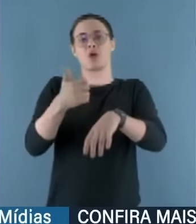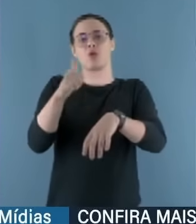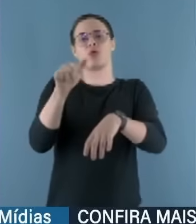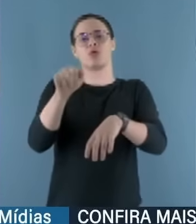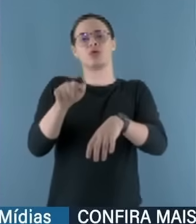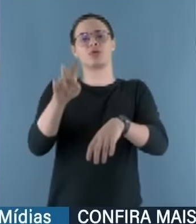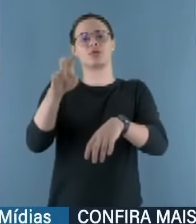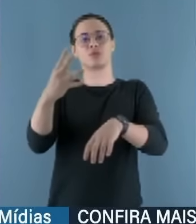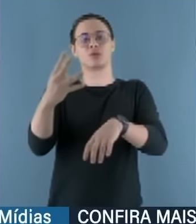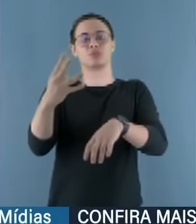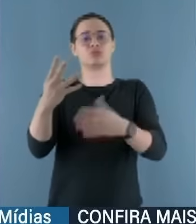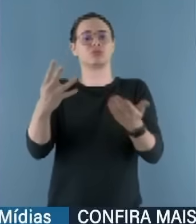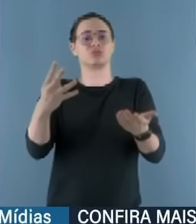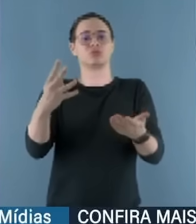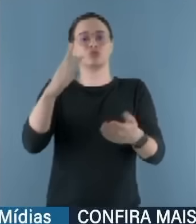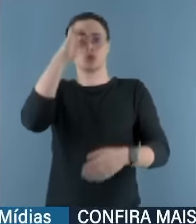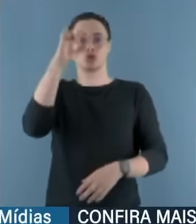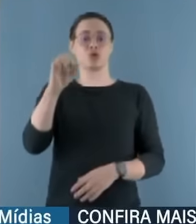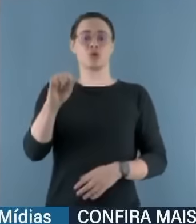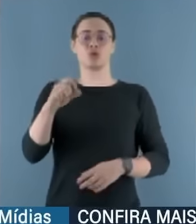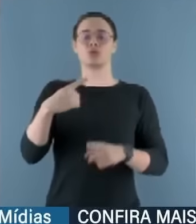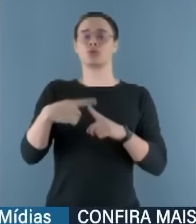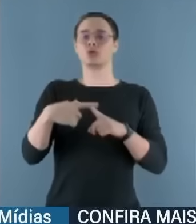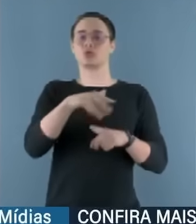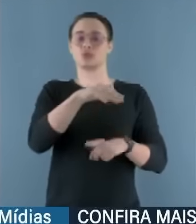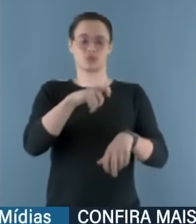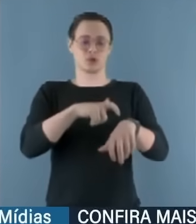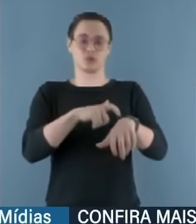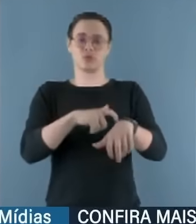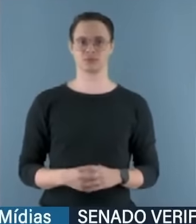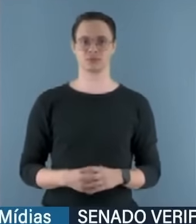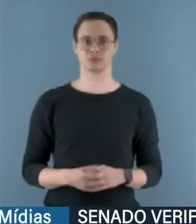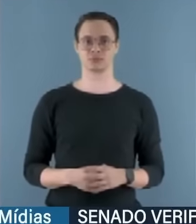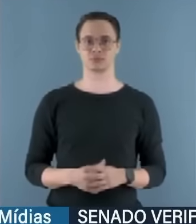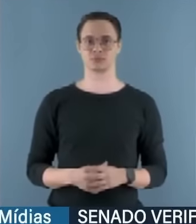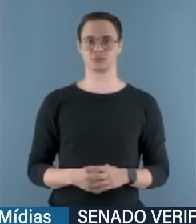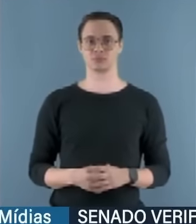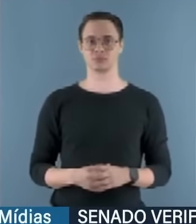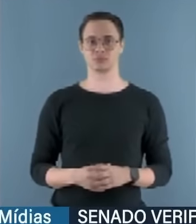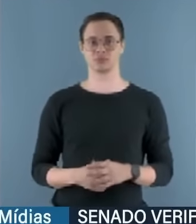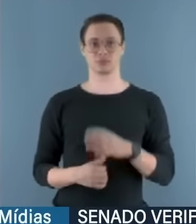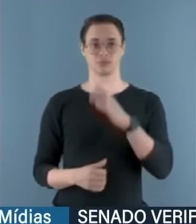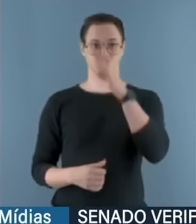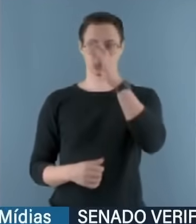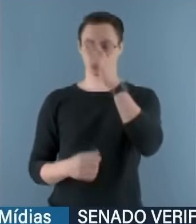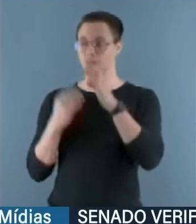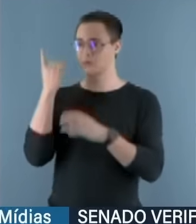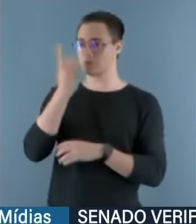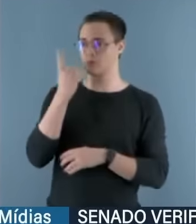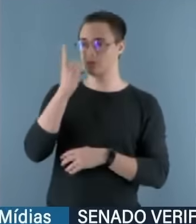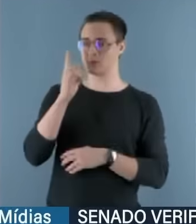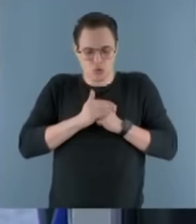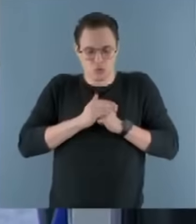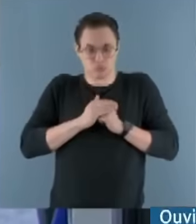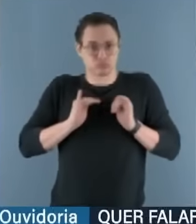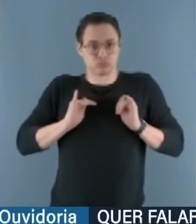horas do dia 8? Por que o senhor fez isso, senhor general? O deputado, o senhor já olhou o